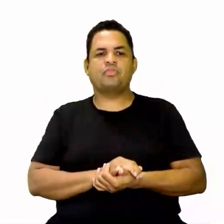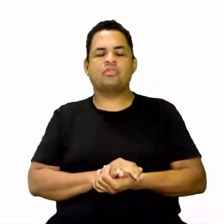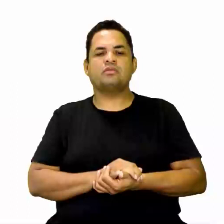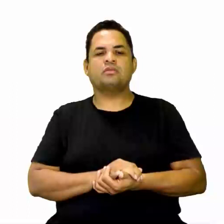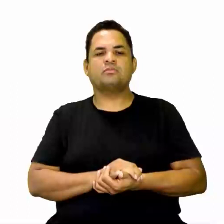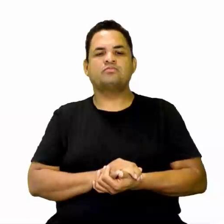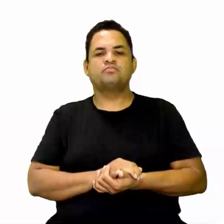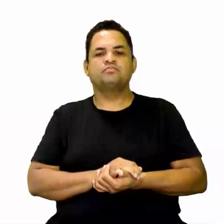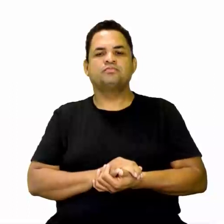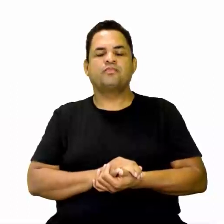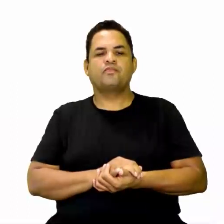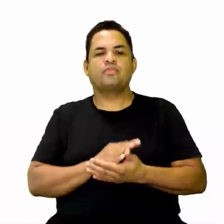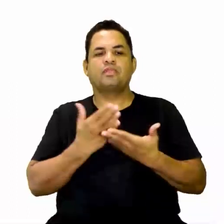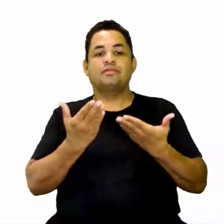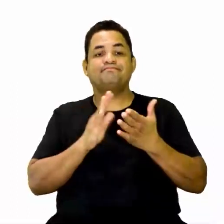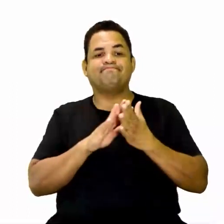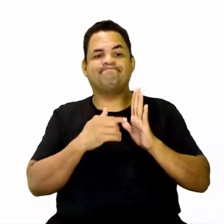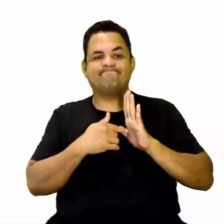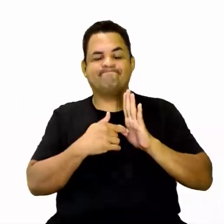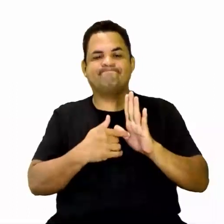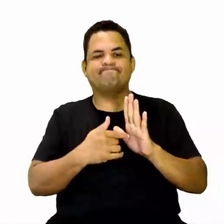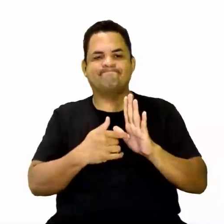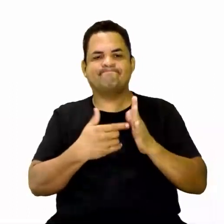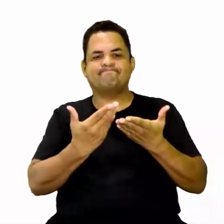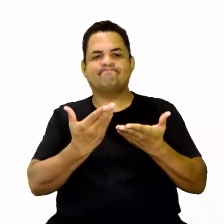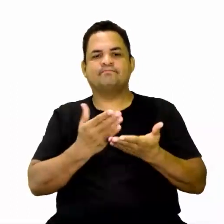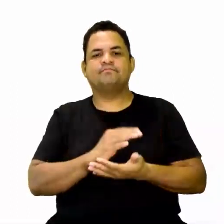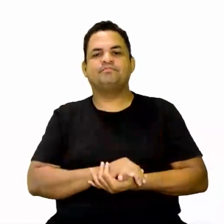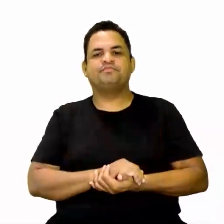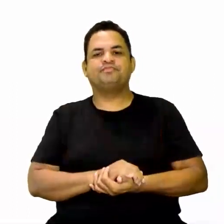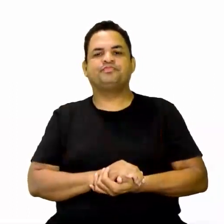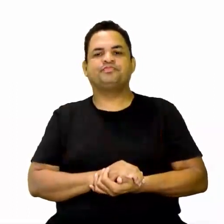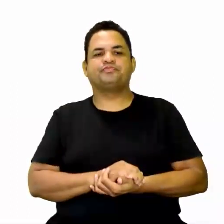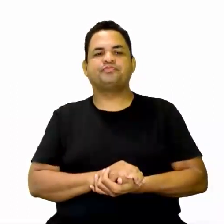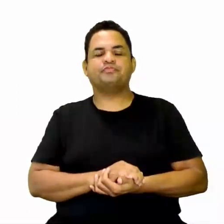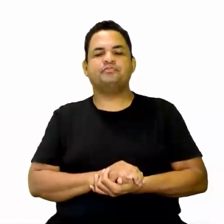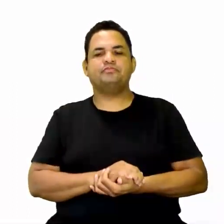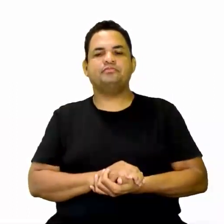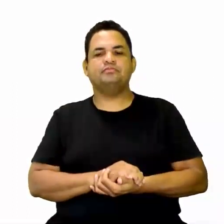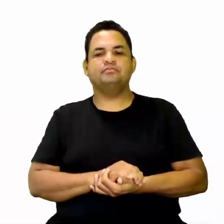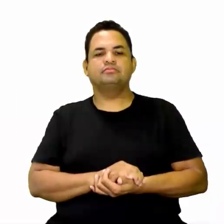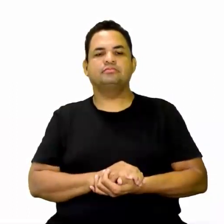Substâncias simples são aquelas